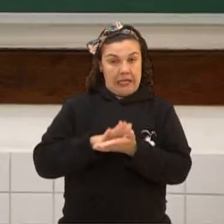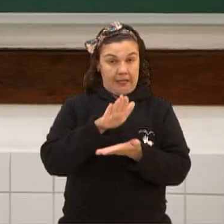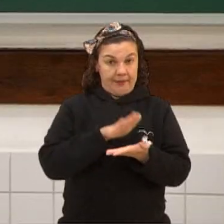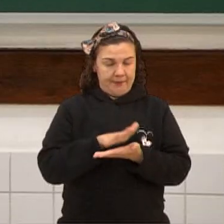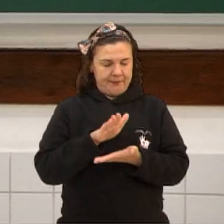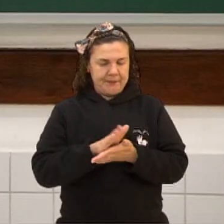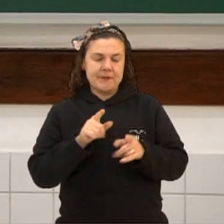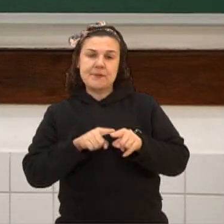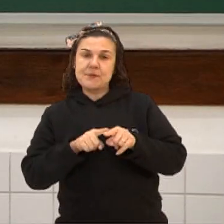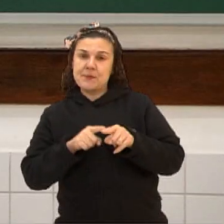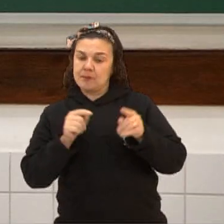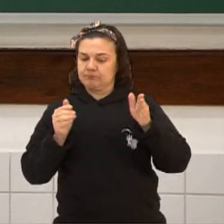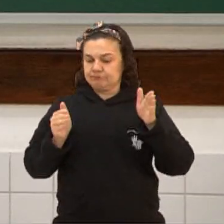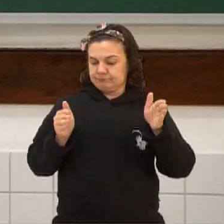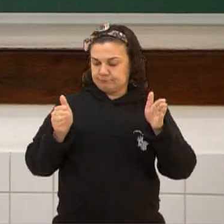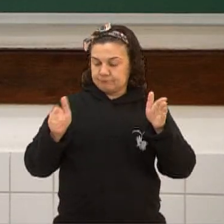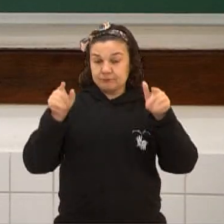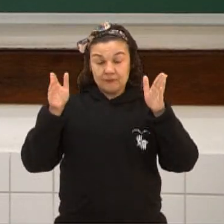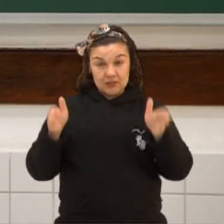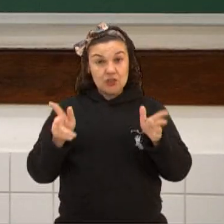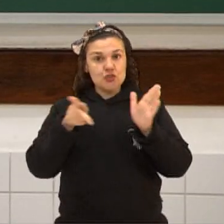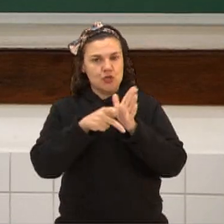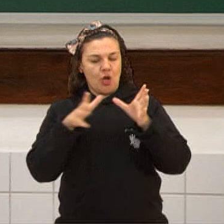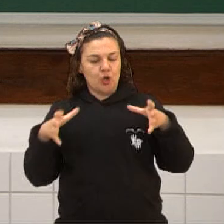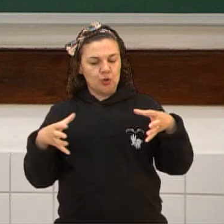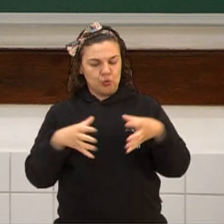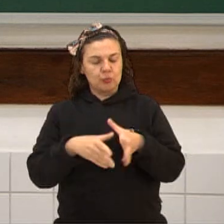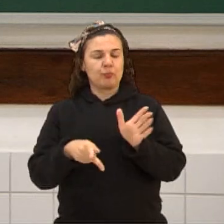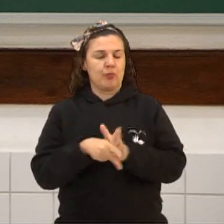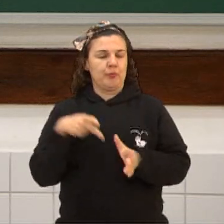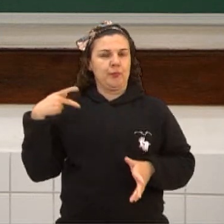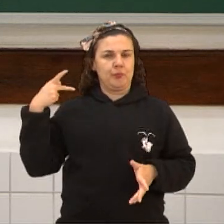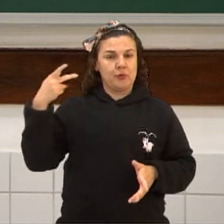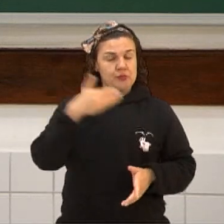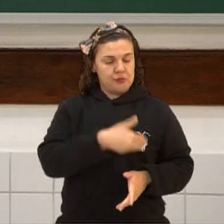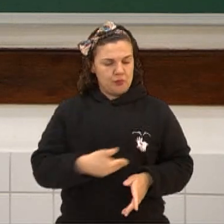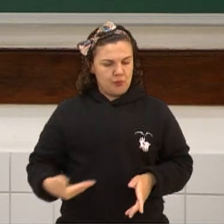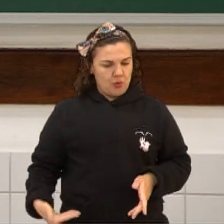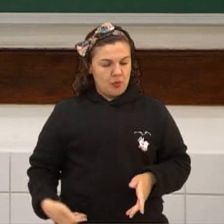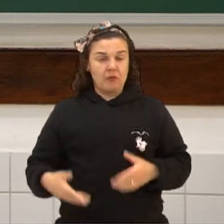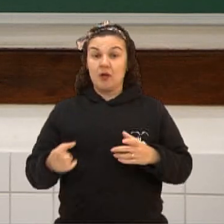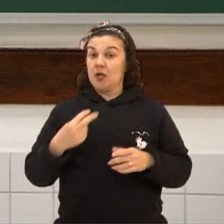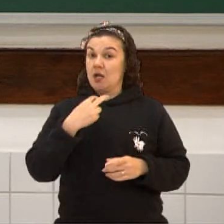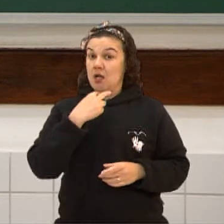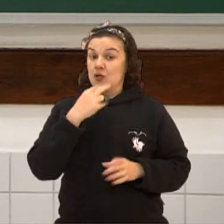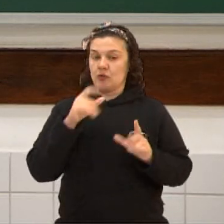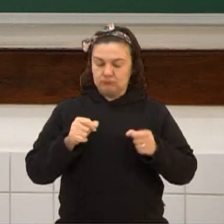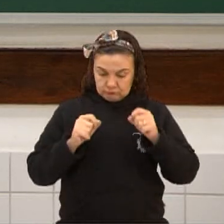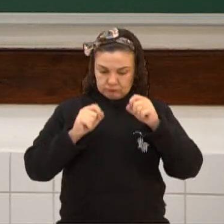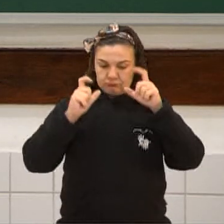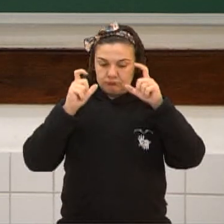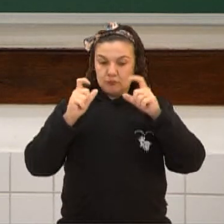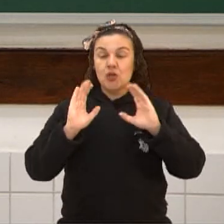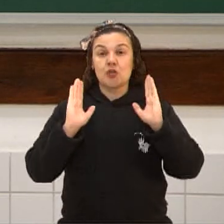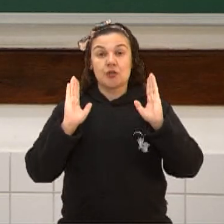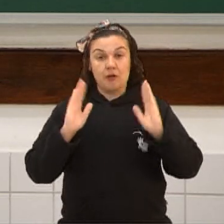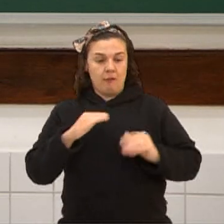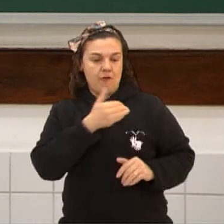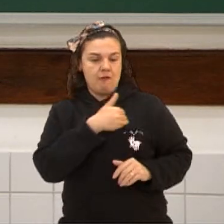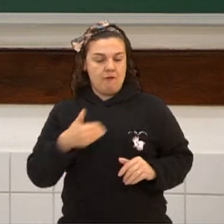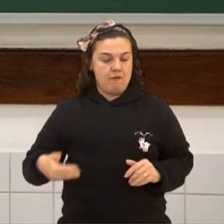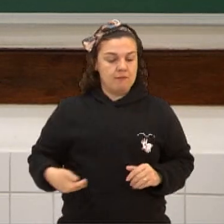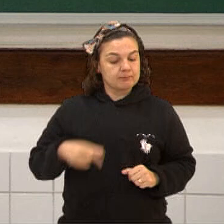período já os governantes já estavam atentos e as obras não poderiam ser desenvolvidas sem a fiscalização do